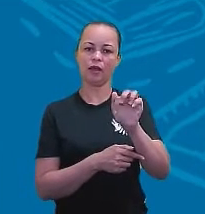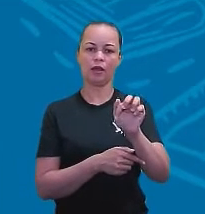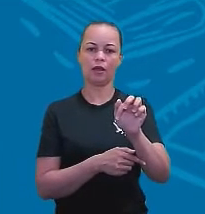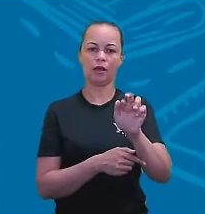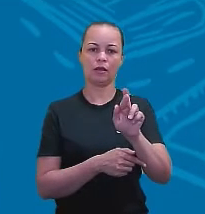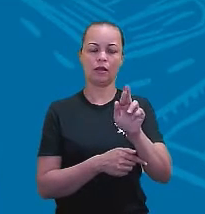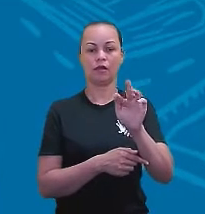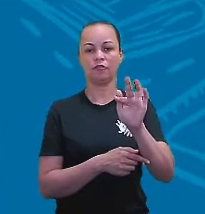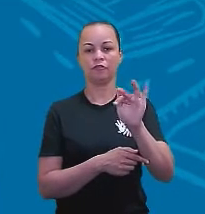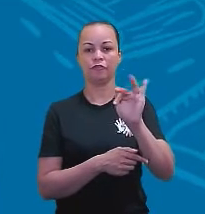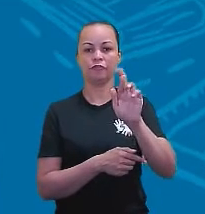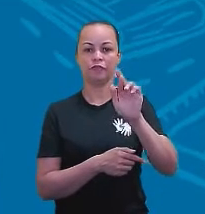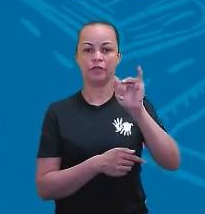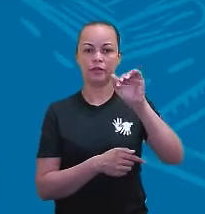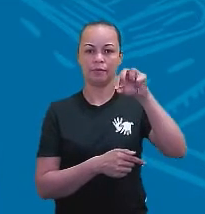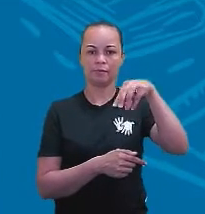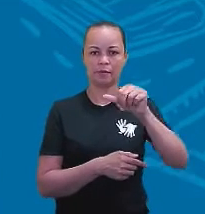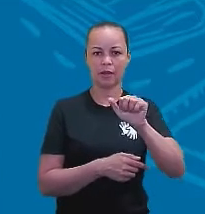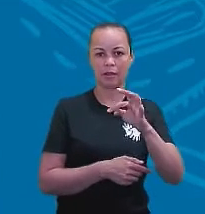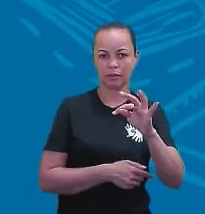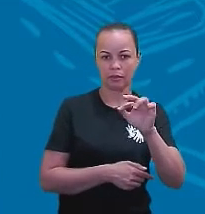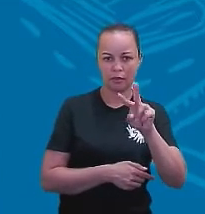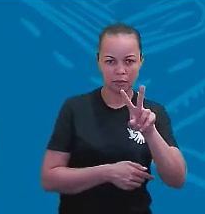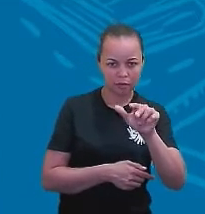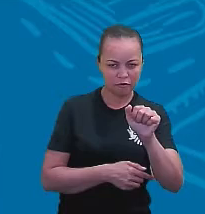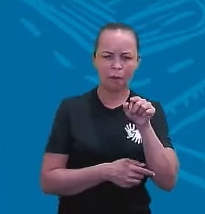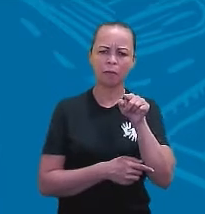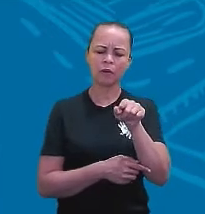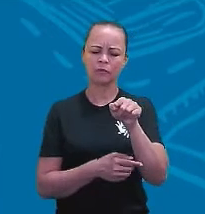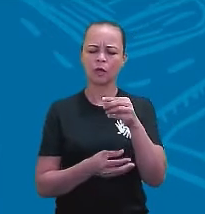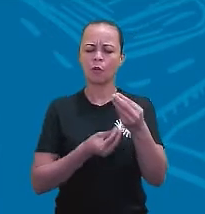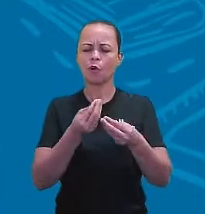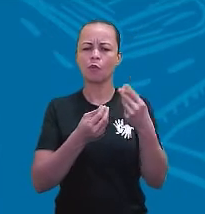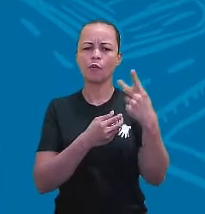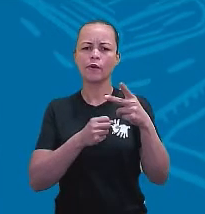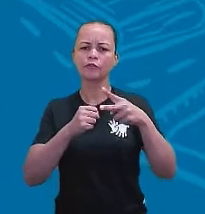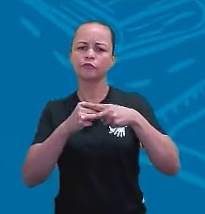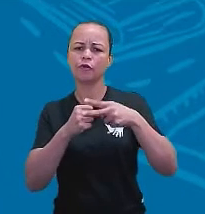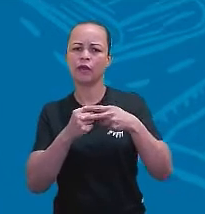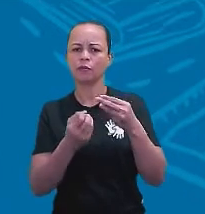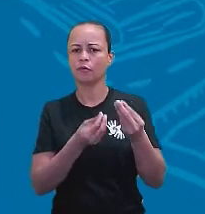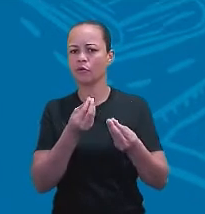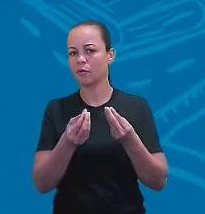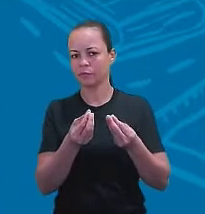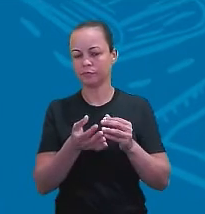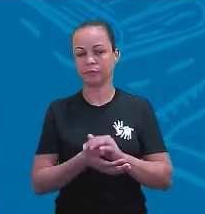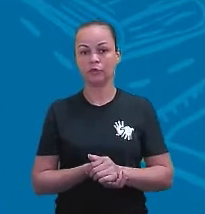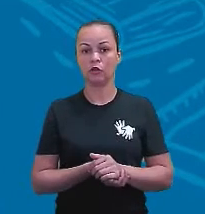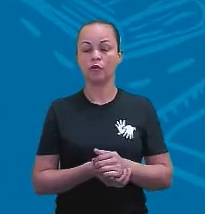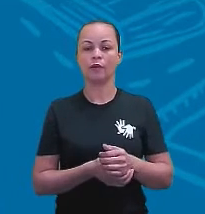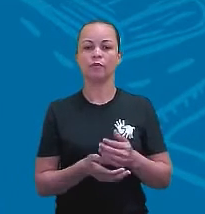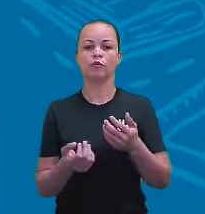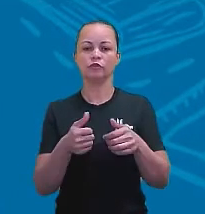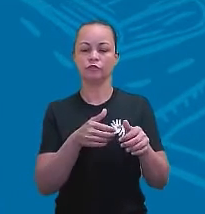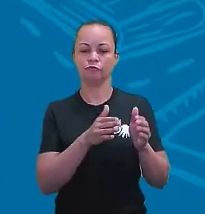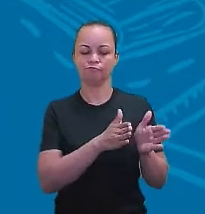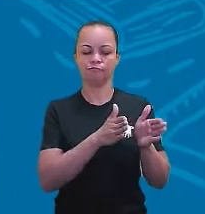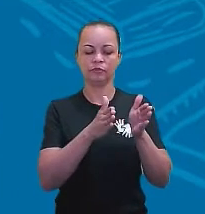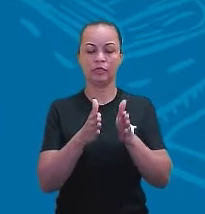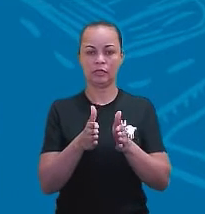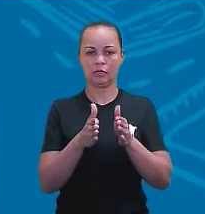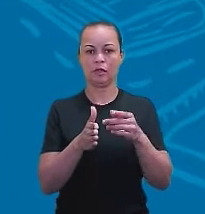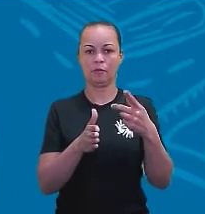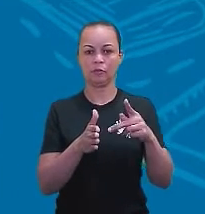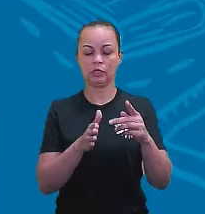alguma coisa. Então, como é que fica esse verbo aí na forma afirmativa? O verbo fica